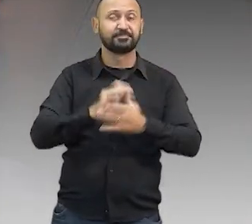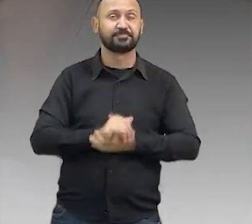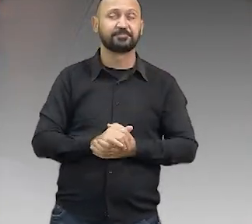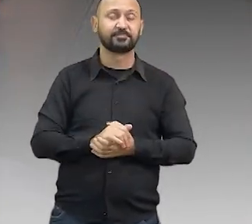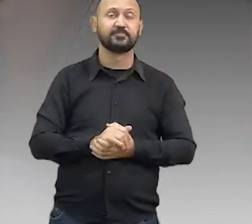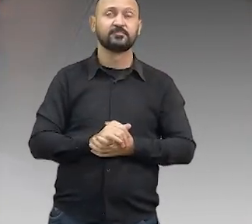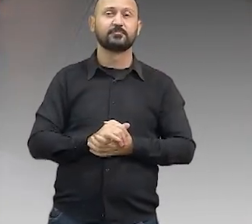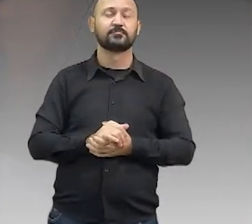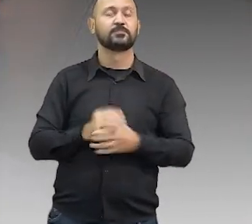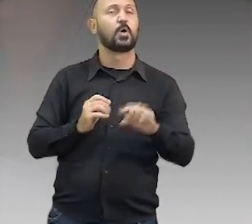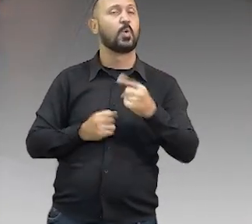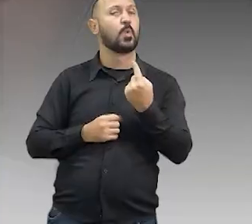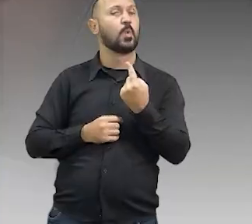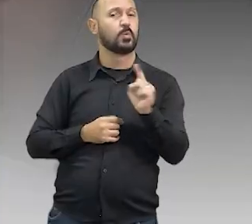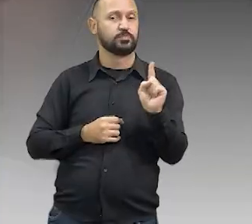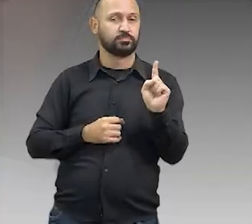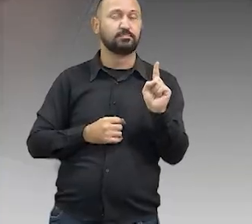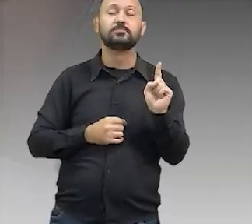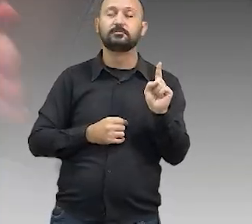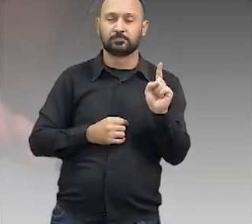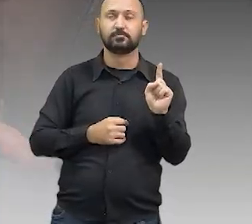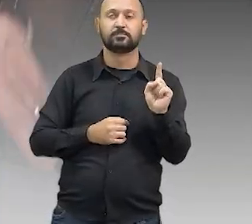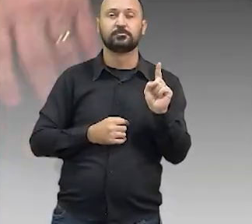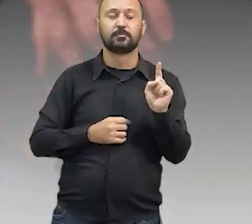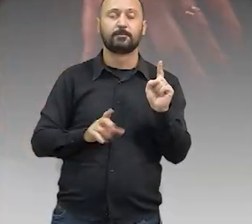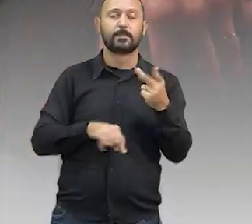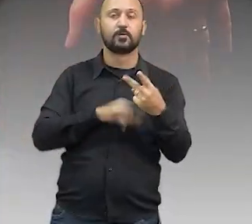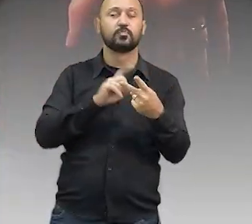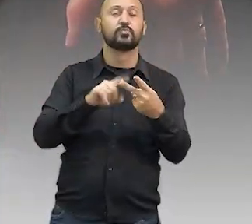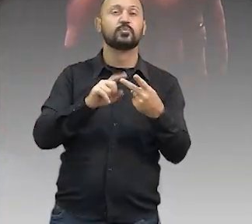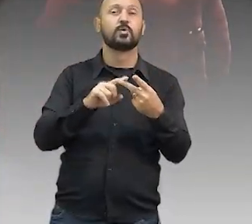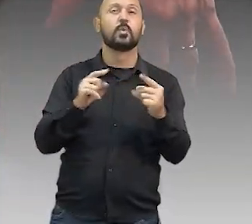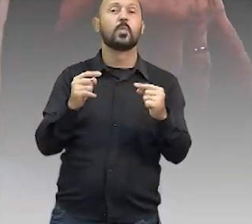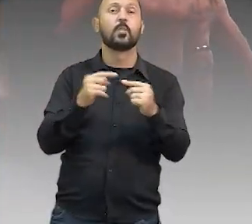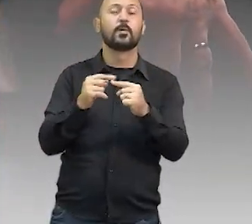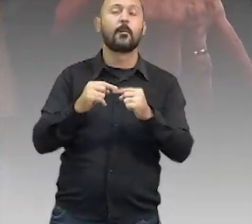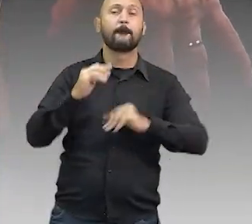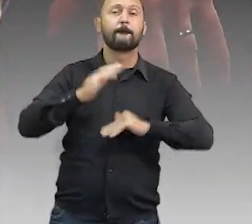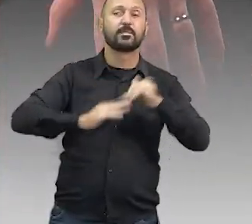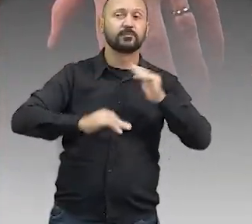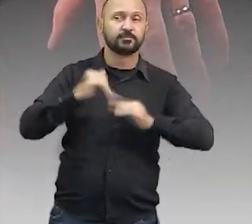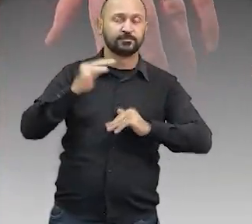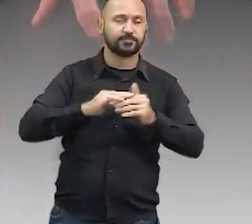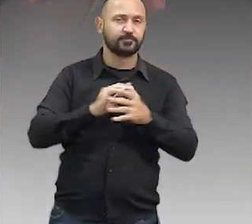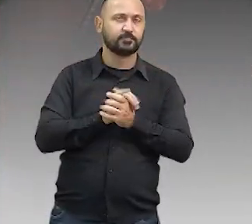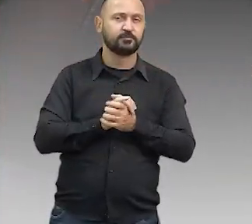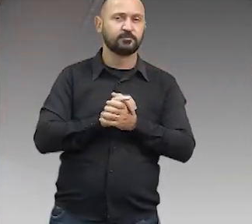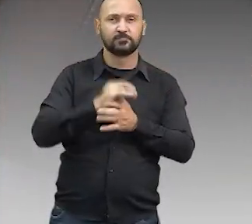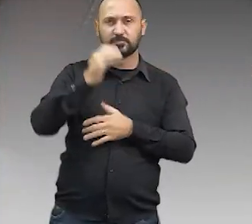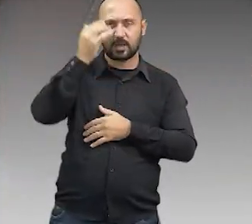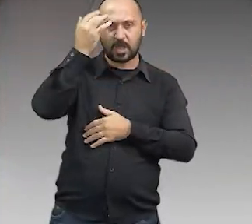Essa é uma coisa. A segunda, com relação aos profissionais. Eu acho assim,